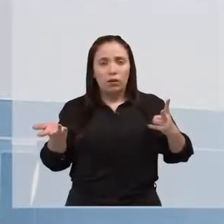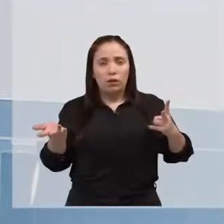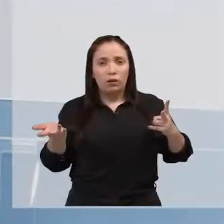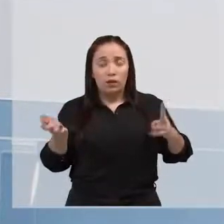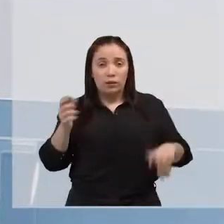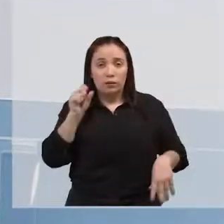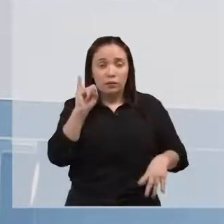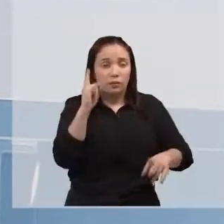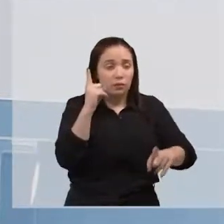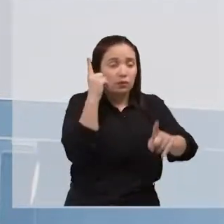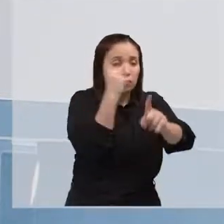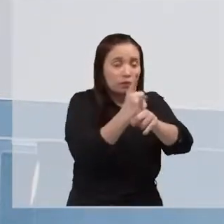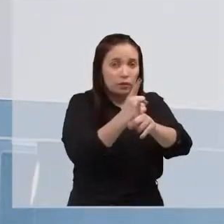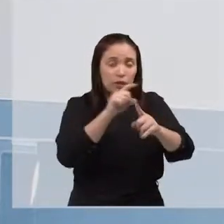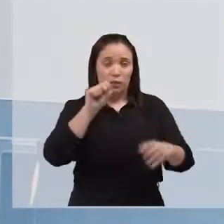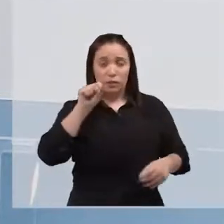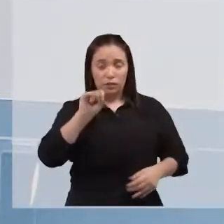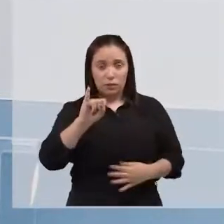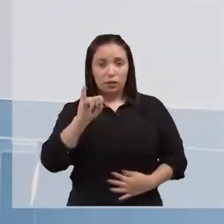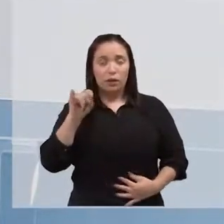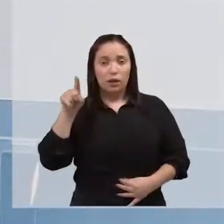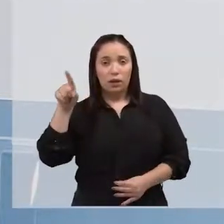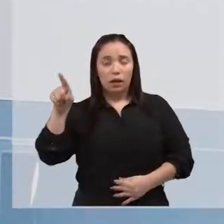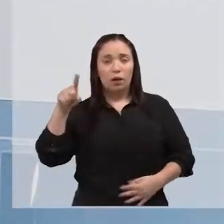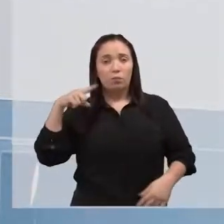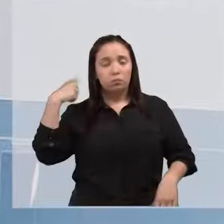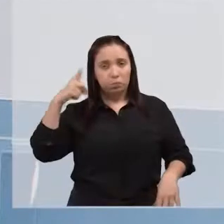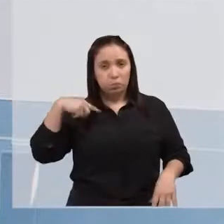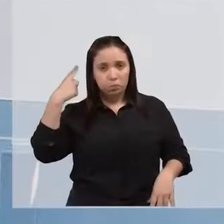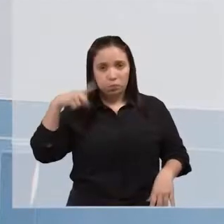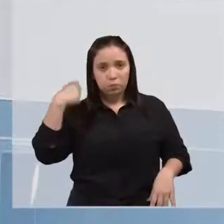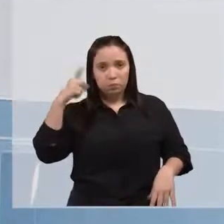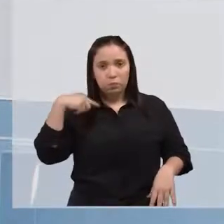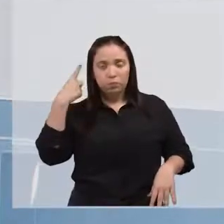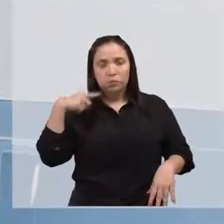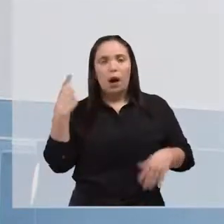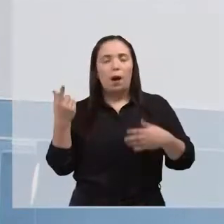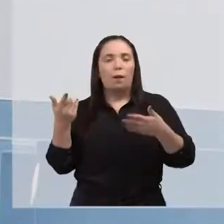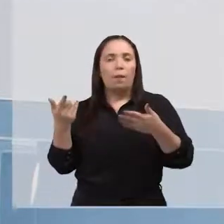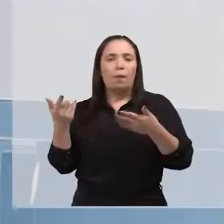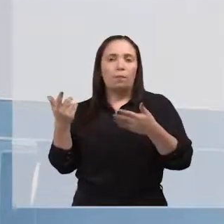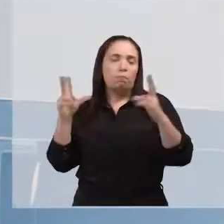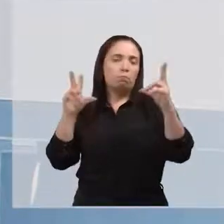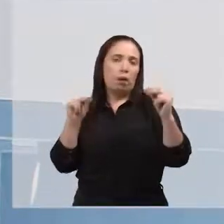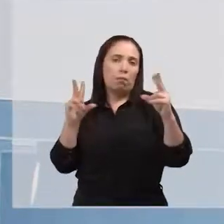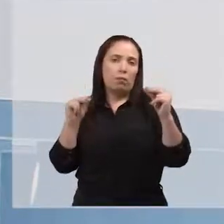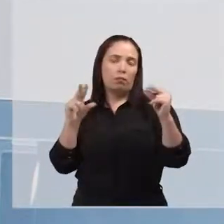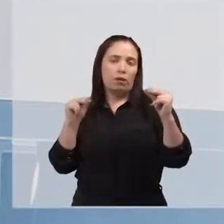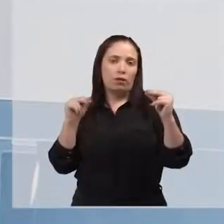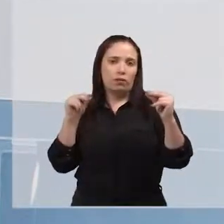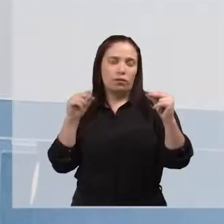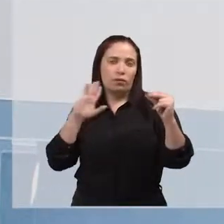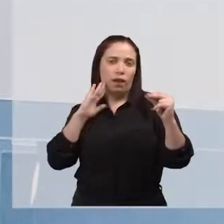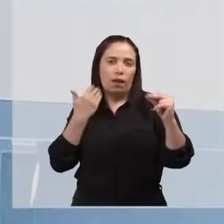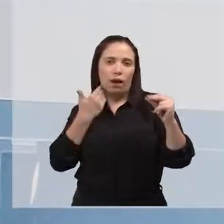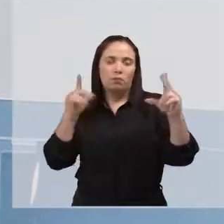entendimento que se o advogado propôs para que houvesse